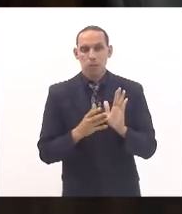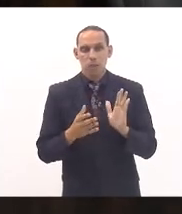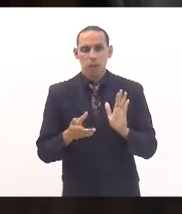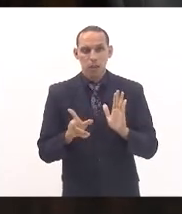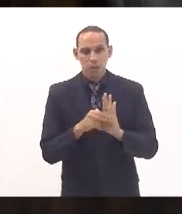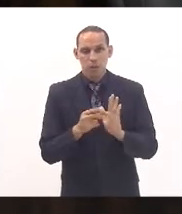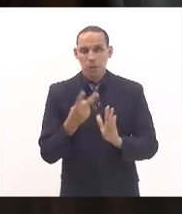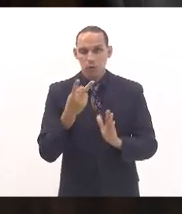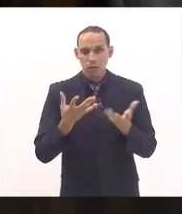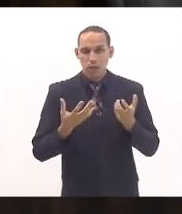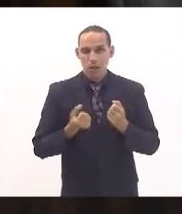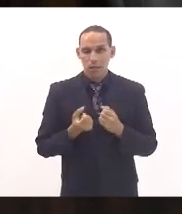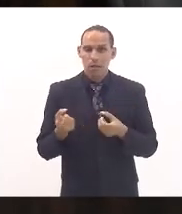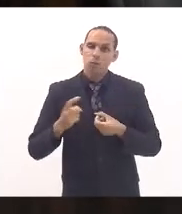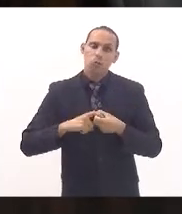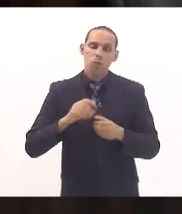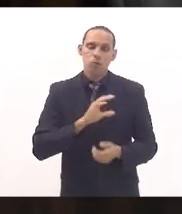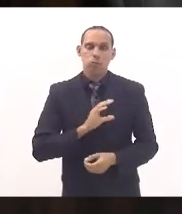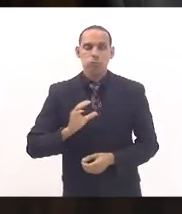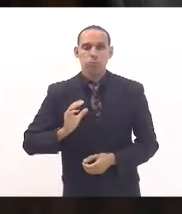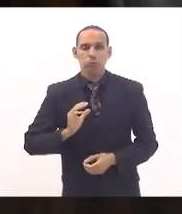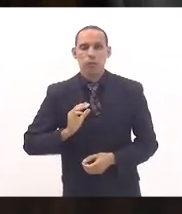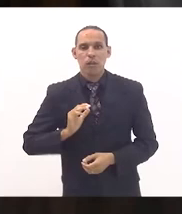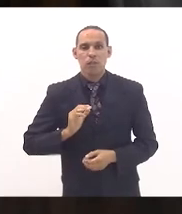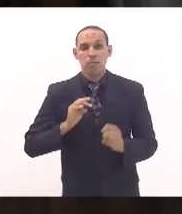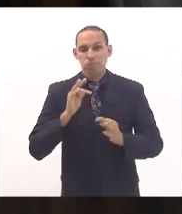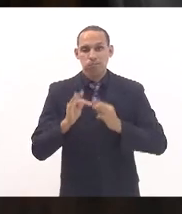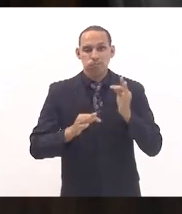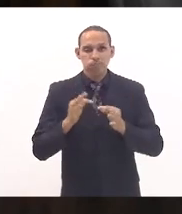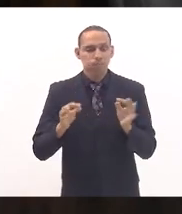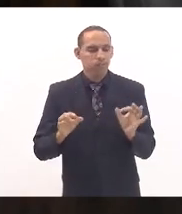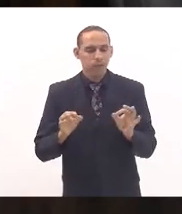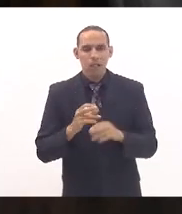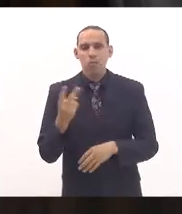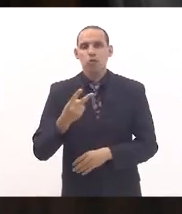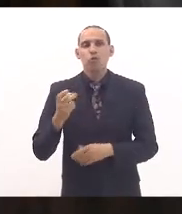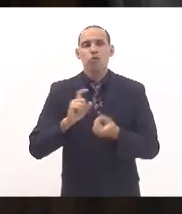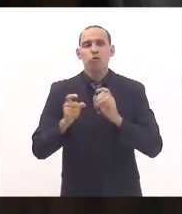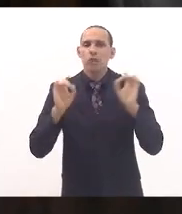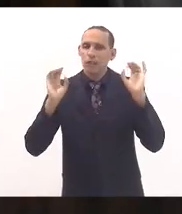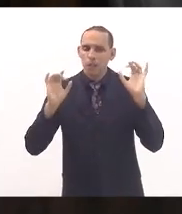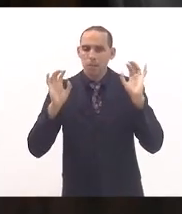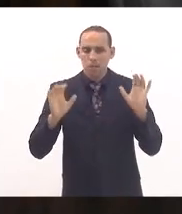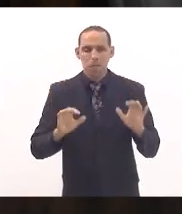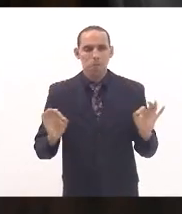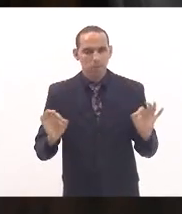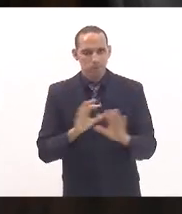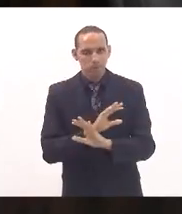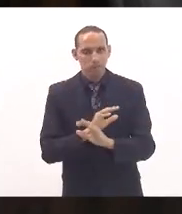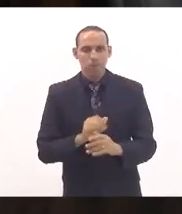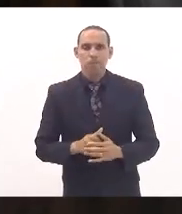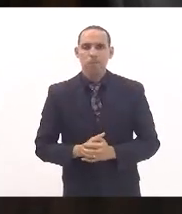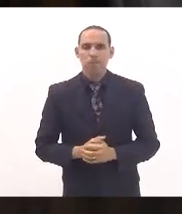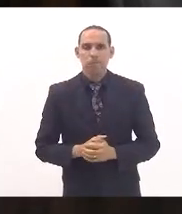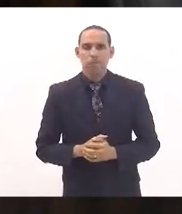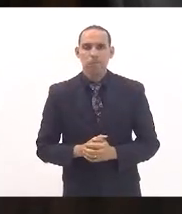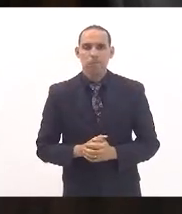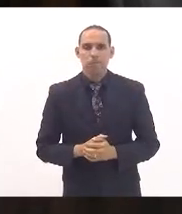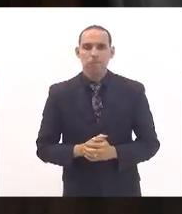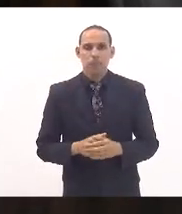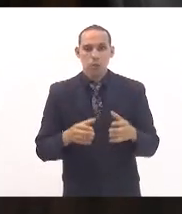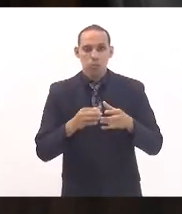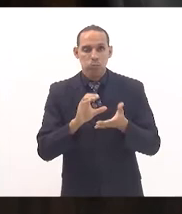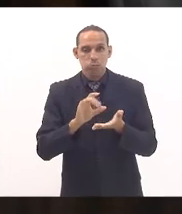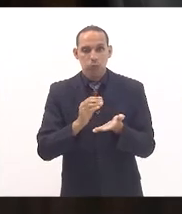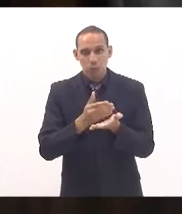duas emendas e retorna às comissões. Nada mais a tratar na segunda sessão extraordinária do dia, mesmo está encerrada.